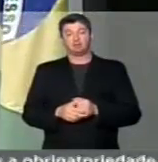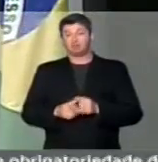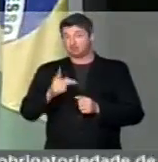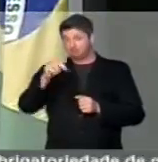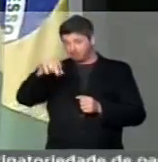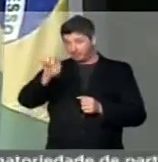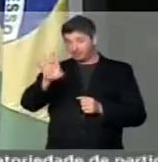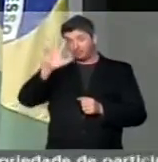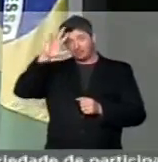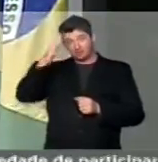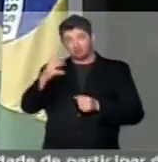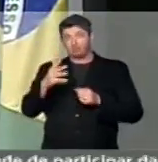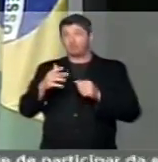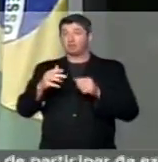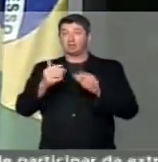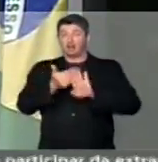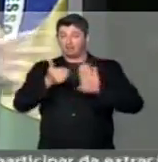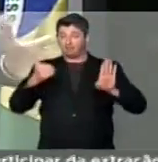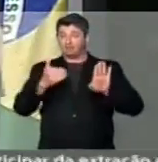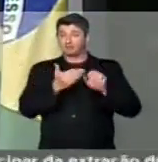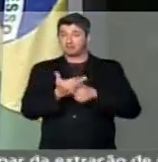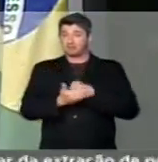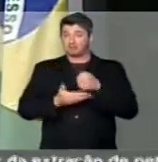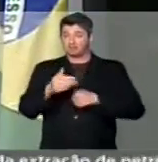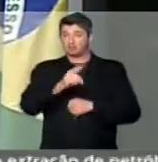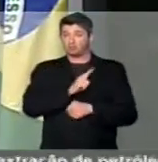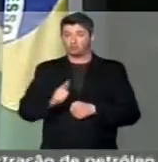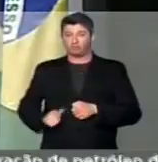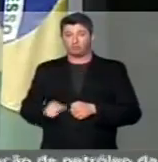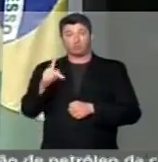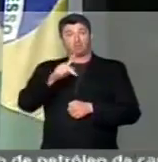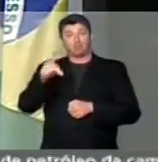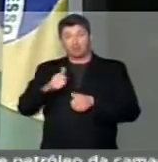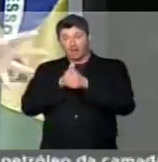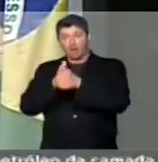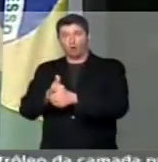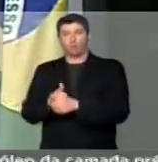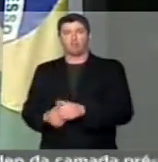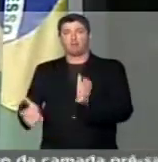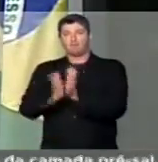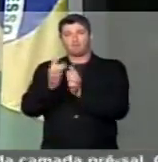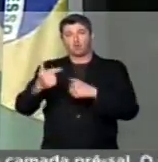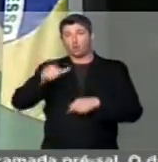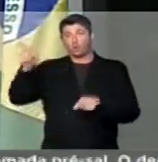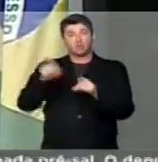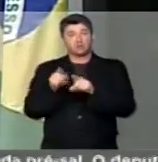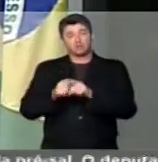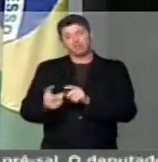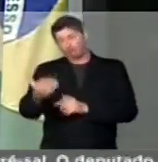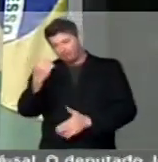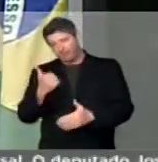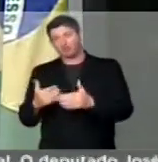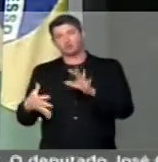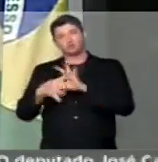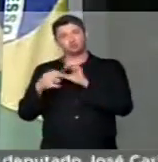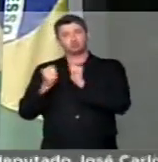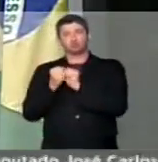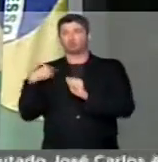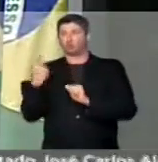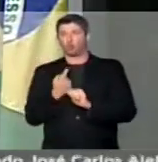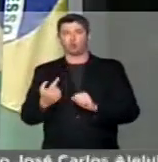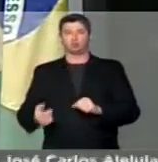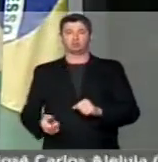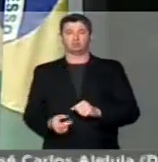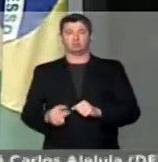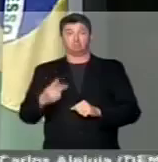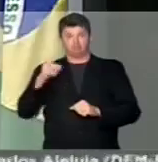PMDB precisa sair da base. E o PP precisa vir conosco. E os outros partidos precisam vir. Não é com